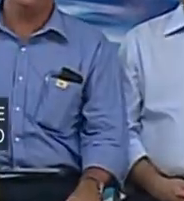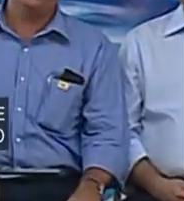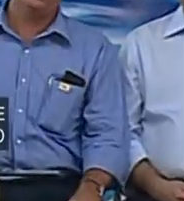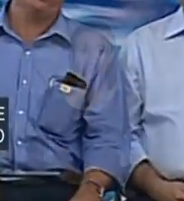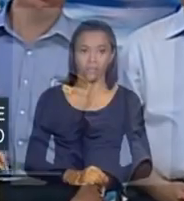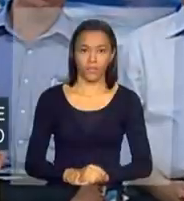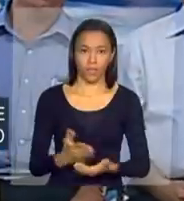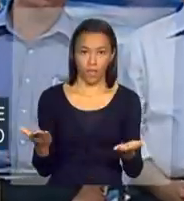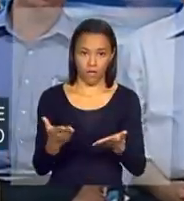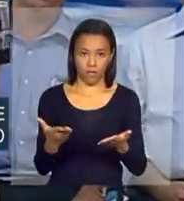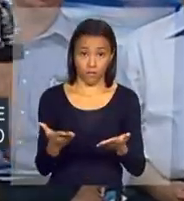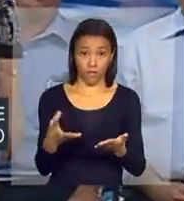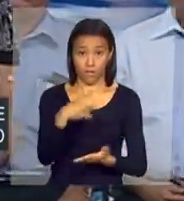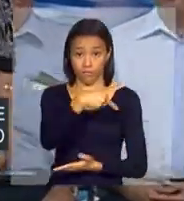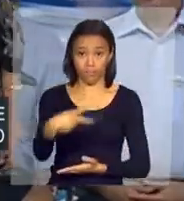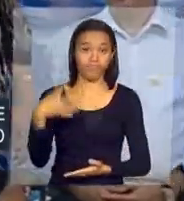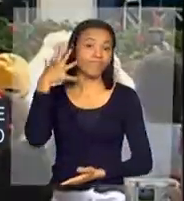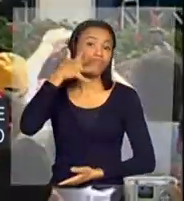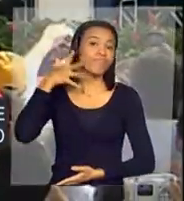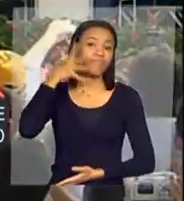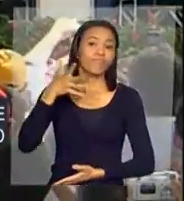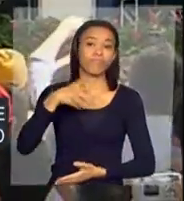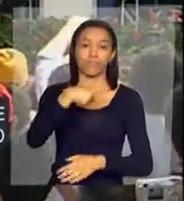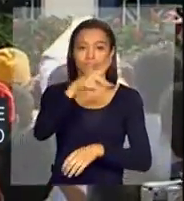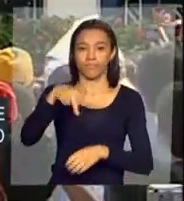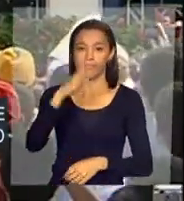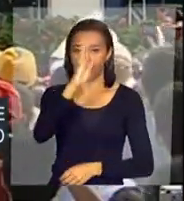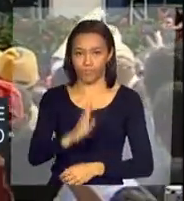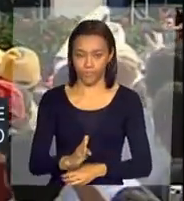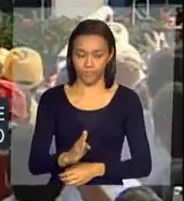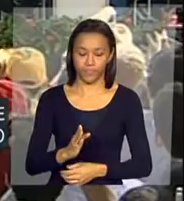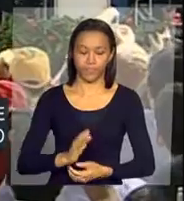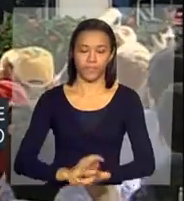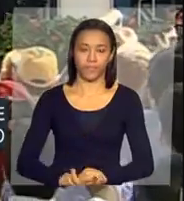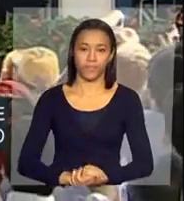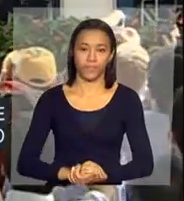Com a palavra, a senhora Presidenta da República.